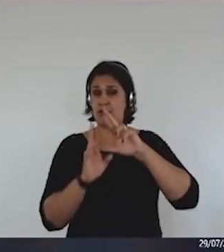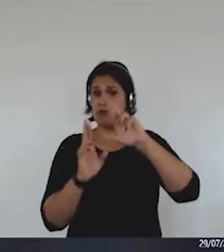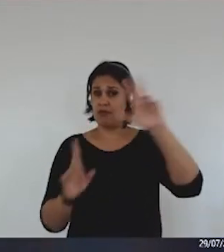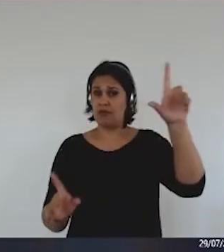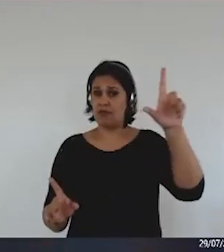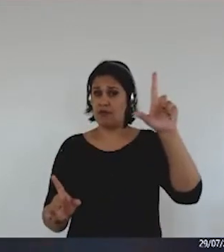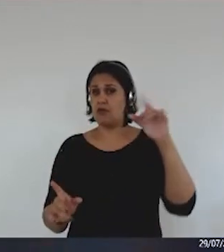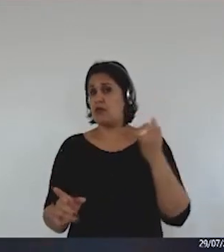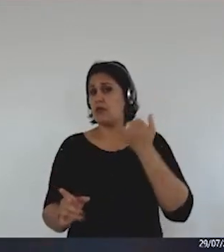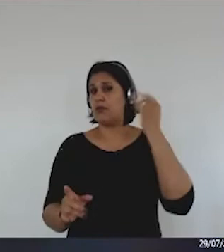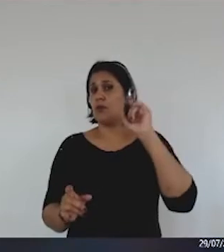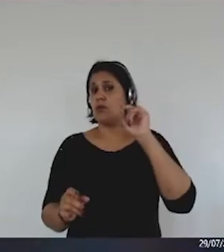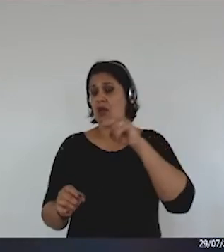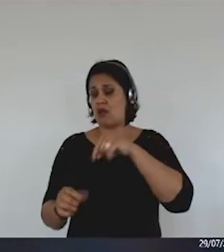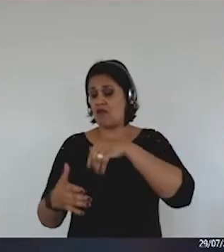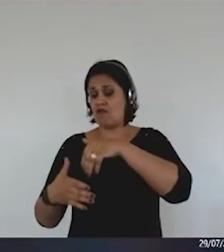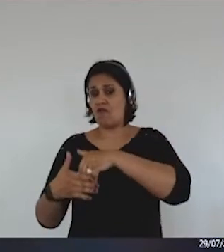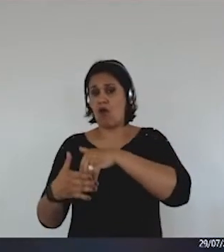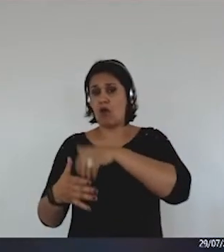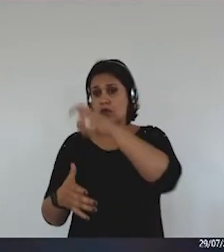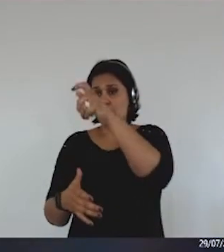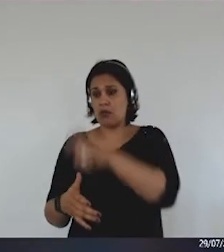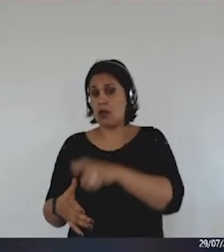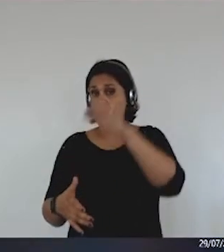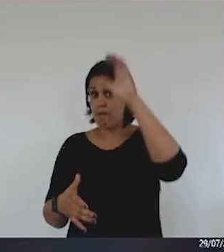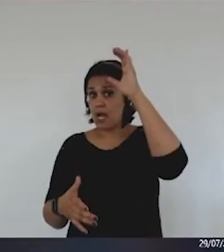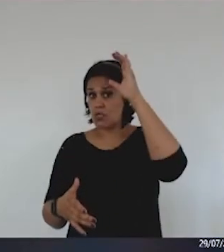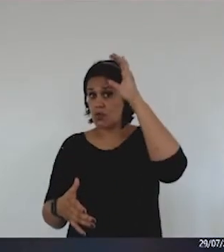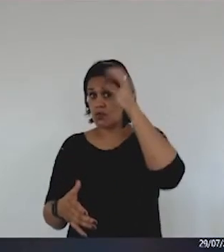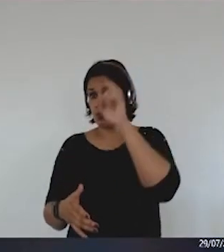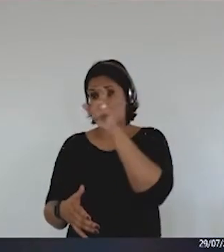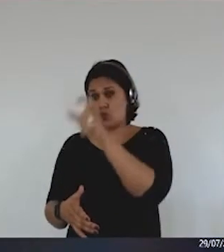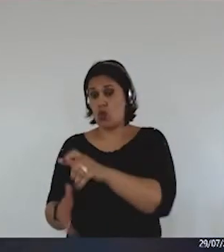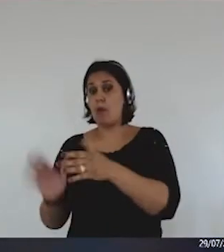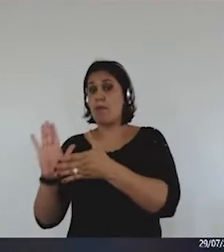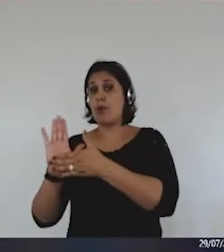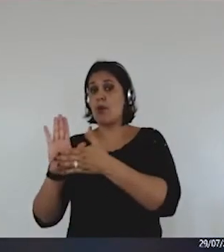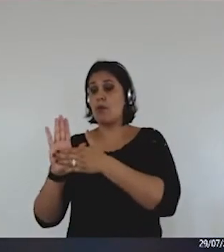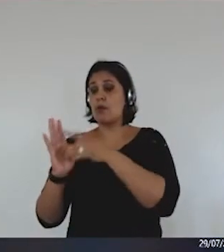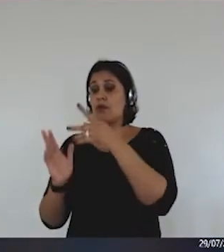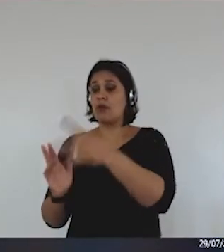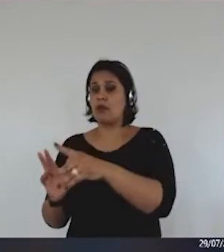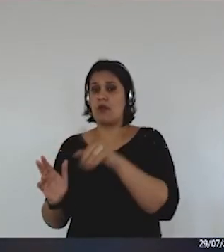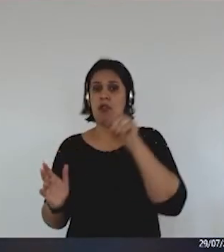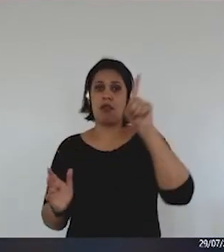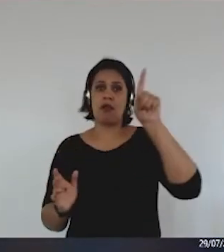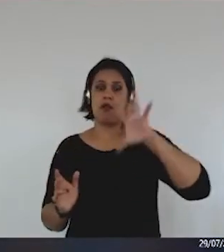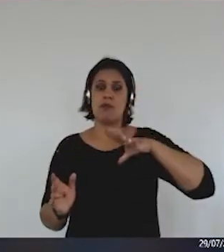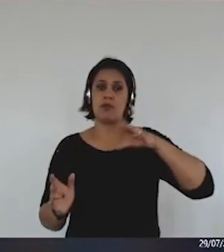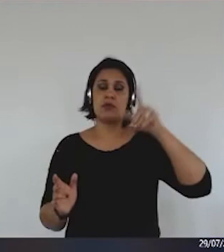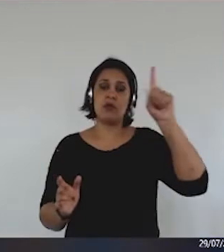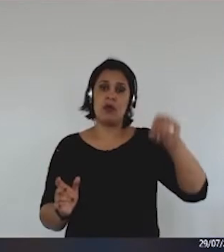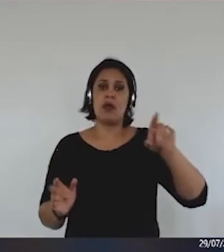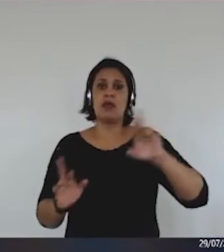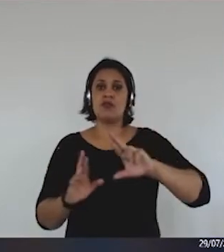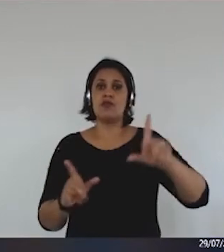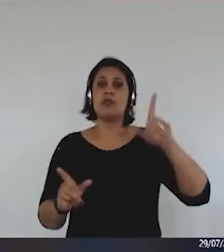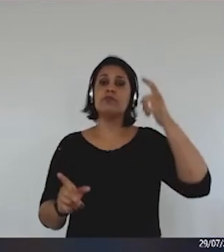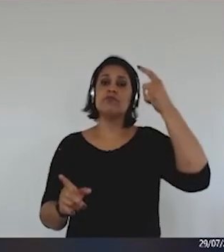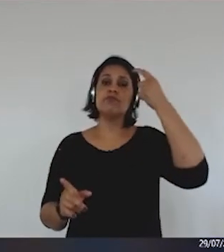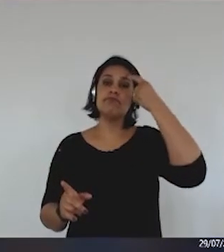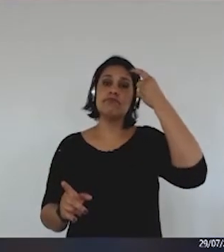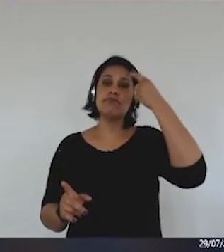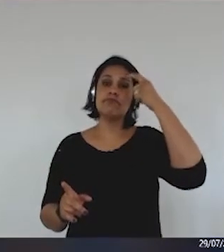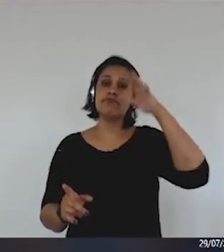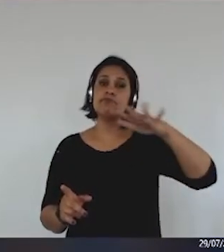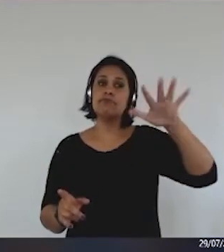que aqui se vota muito no candidato, se vota muito na proposta do candidato. Em Portugal se vota efetivamente na ideologia do